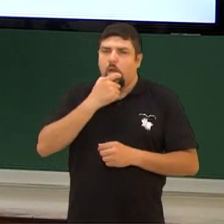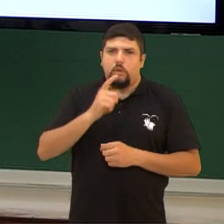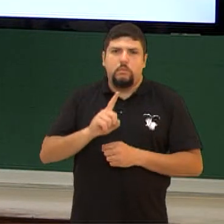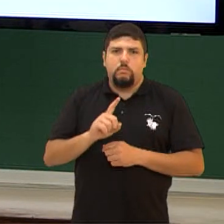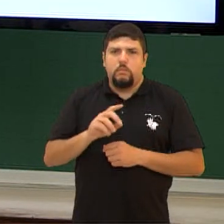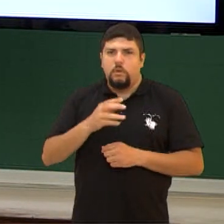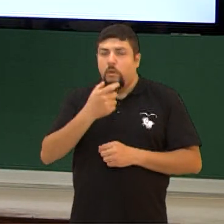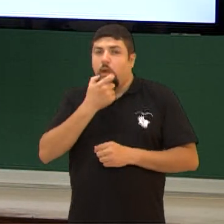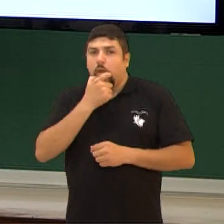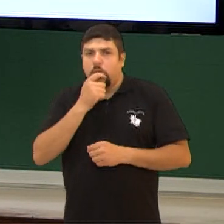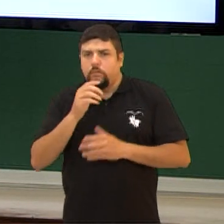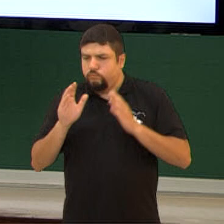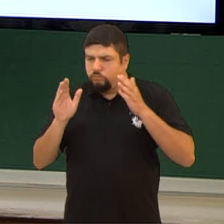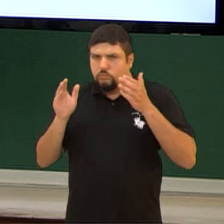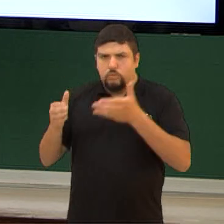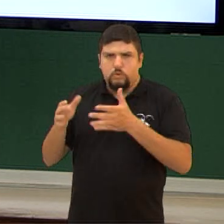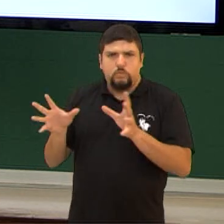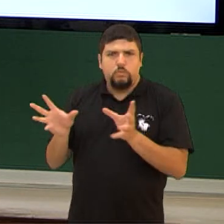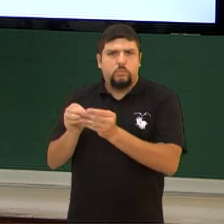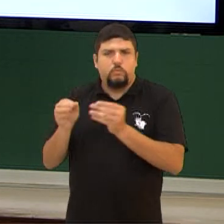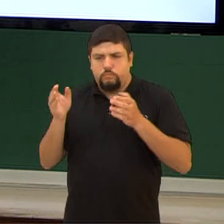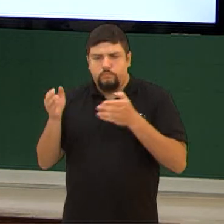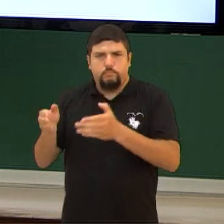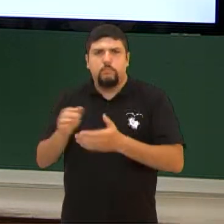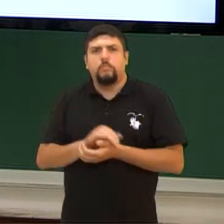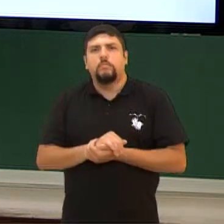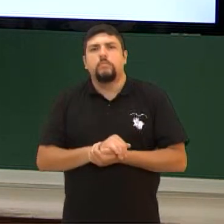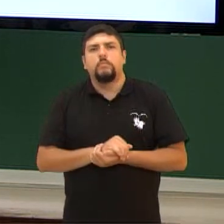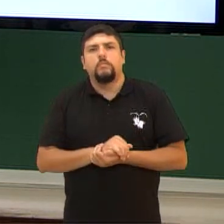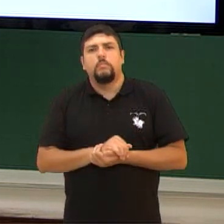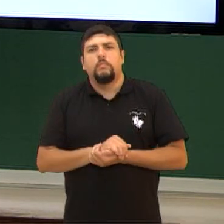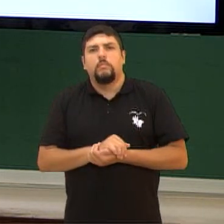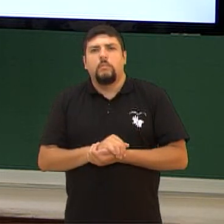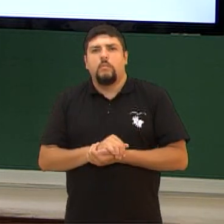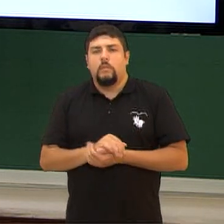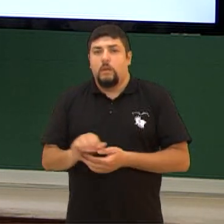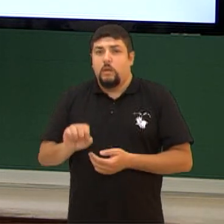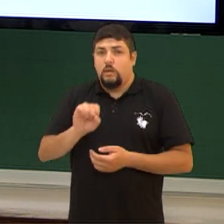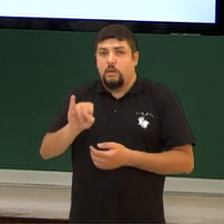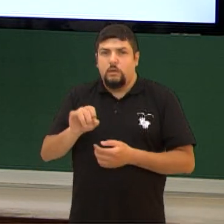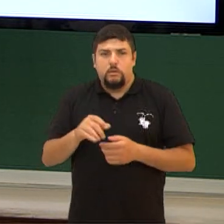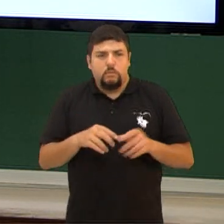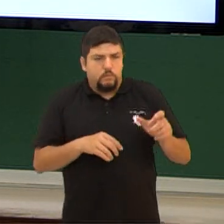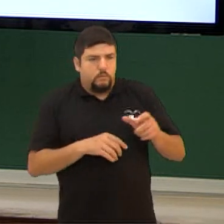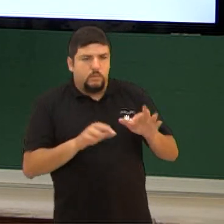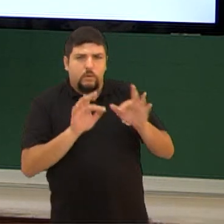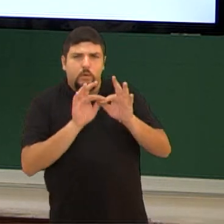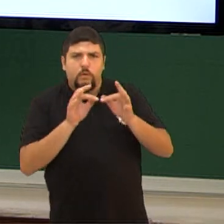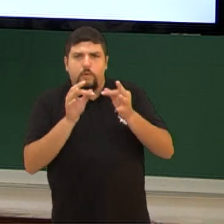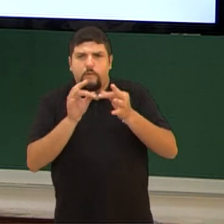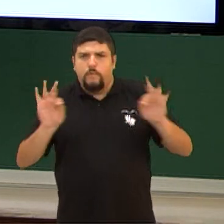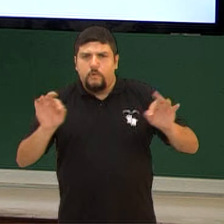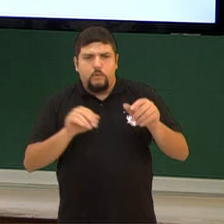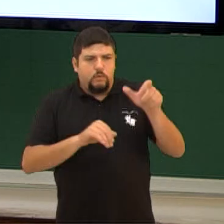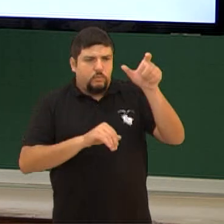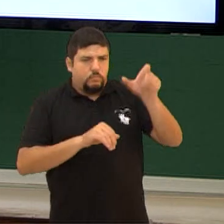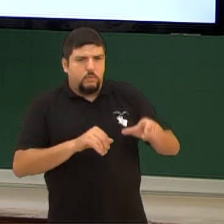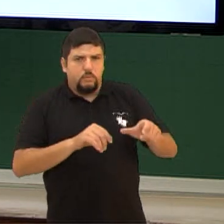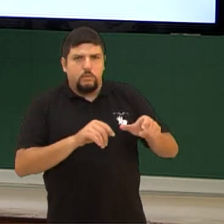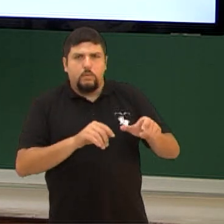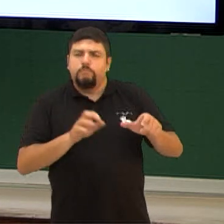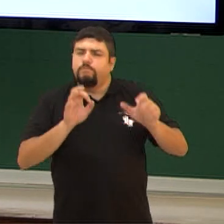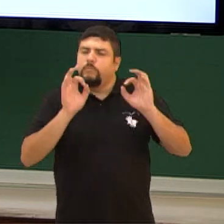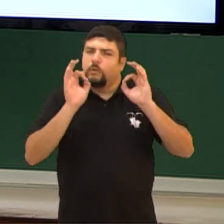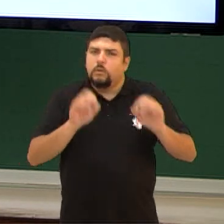inglês ele é muito estrutural, tá? Se você tem um sujeito, provavelmente você vai ter um verbo depois